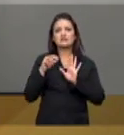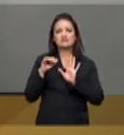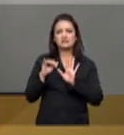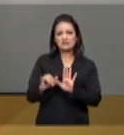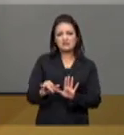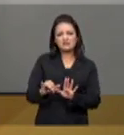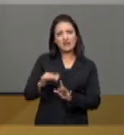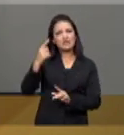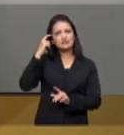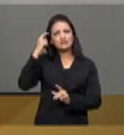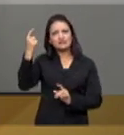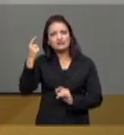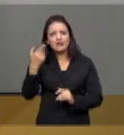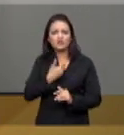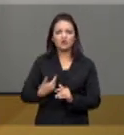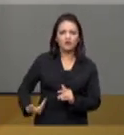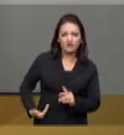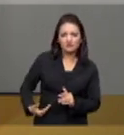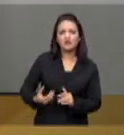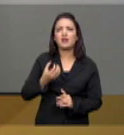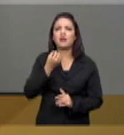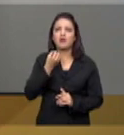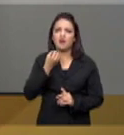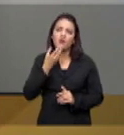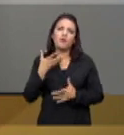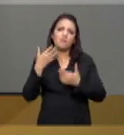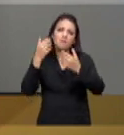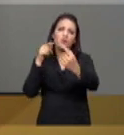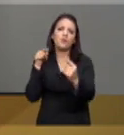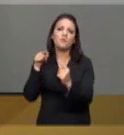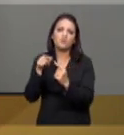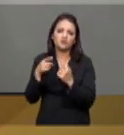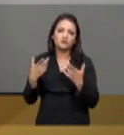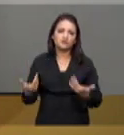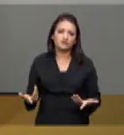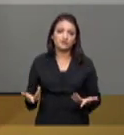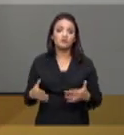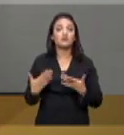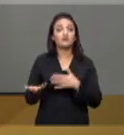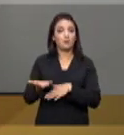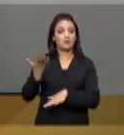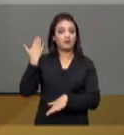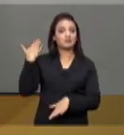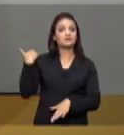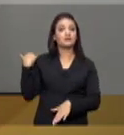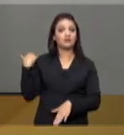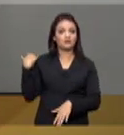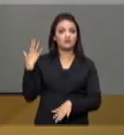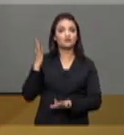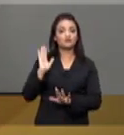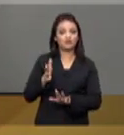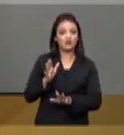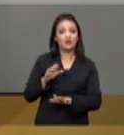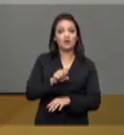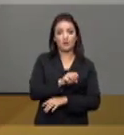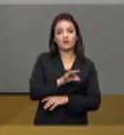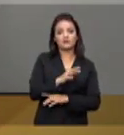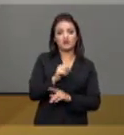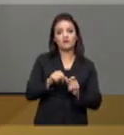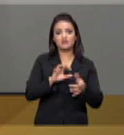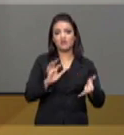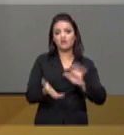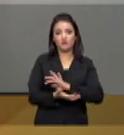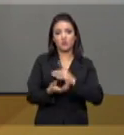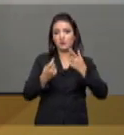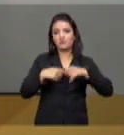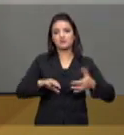recurso extraordinário 574.706, embargante União. Relatora ministra Carmen Lúcia. O Supremo Tribunal Federal faria reforma sem precisar